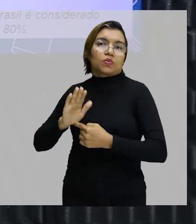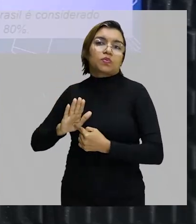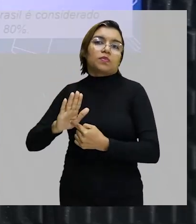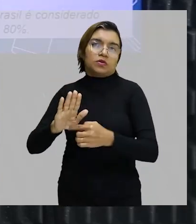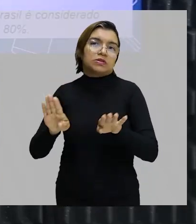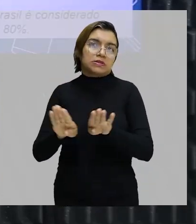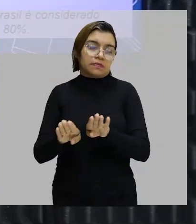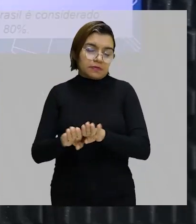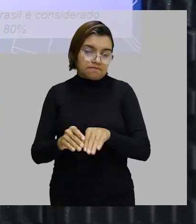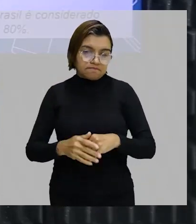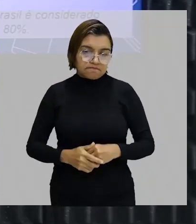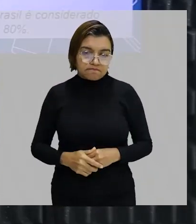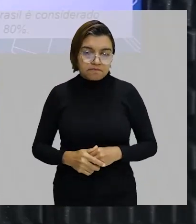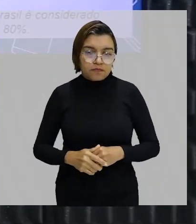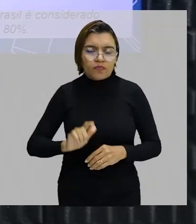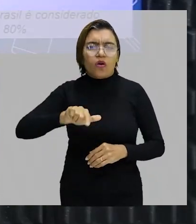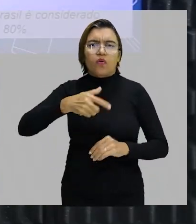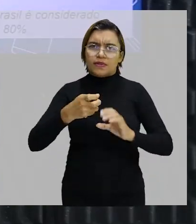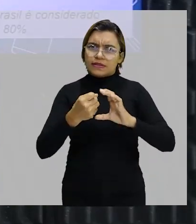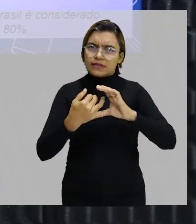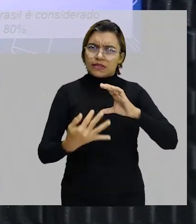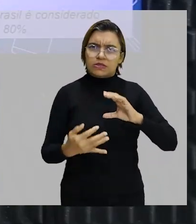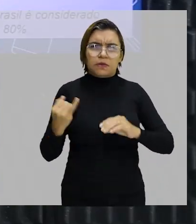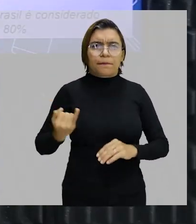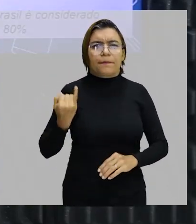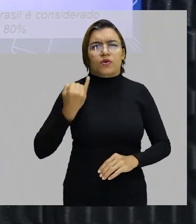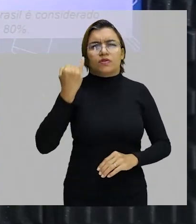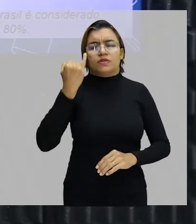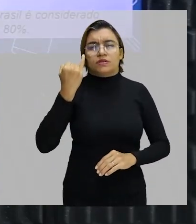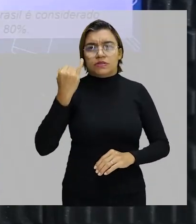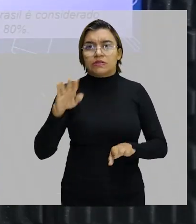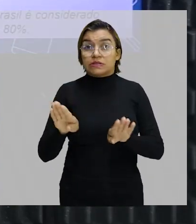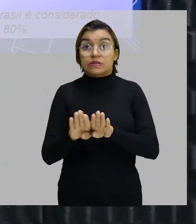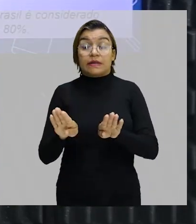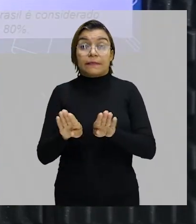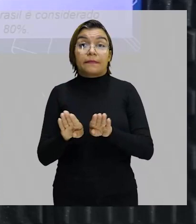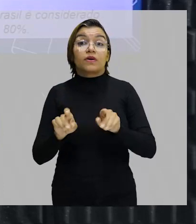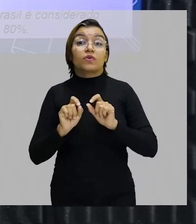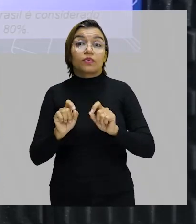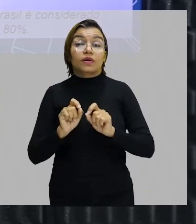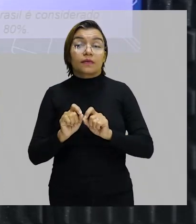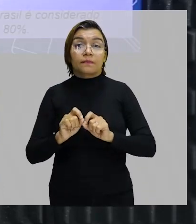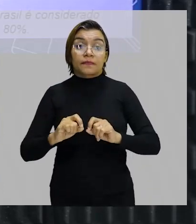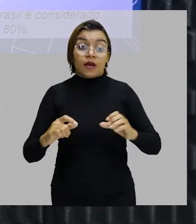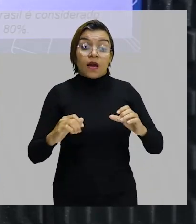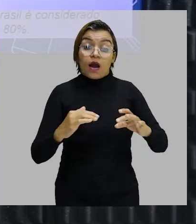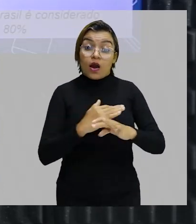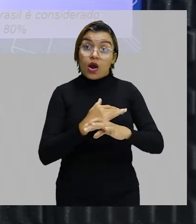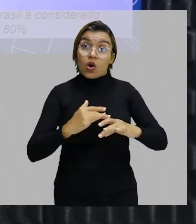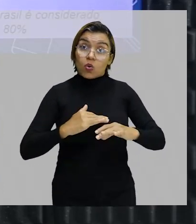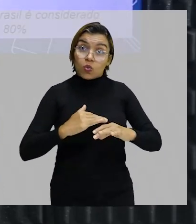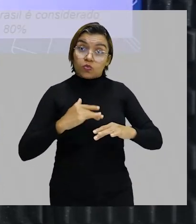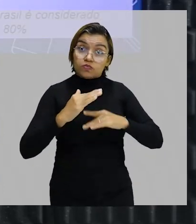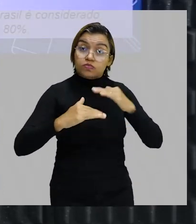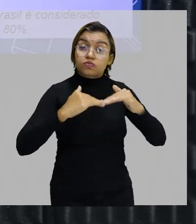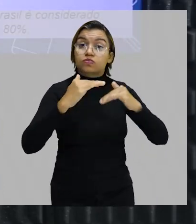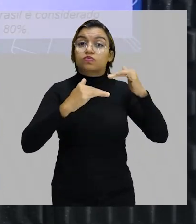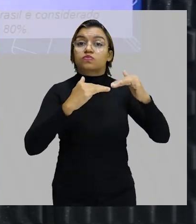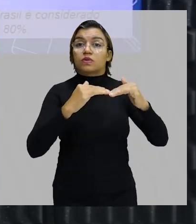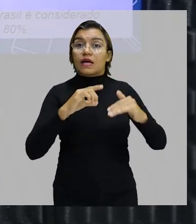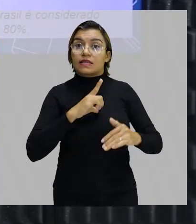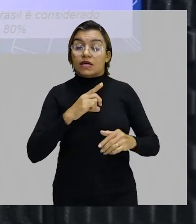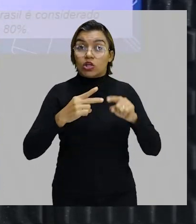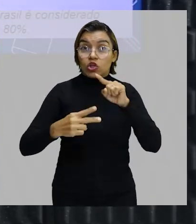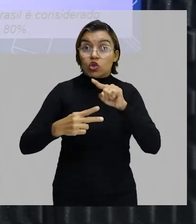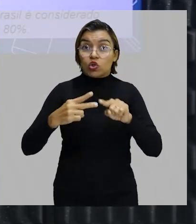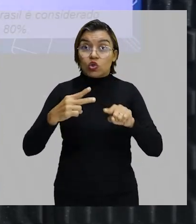atrelado, beleza? Uma outra característica importante que tu não pode deixar de esquecer, que a urbanização brasileira ela vai estar apoiada em dois